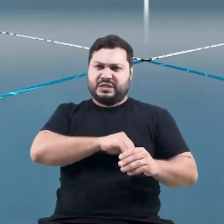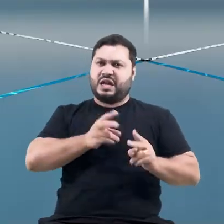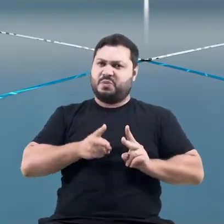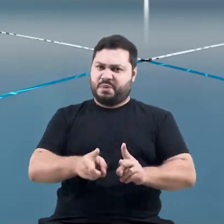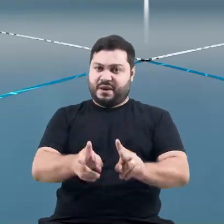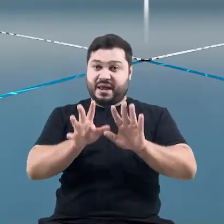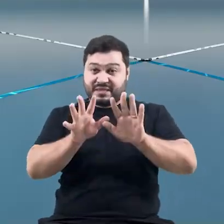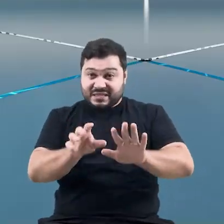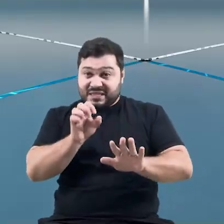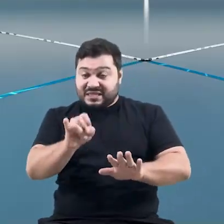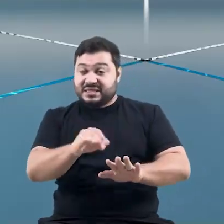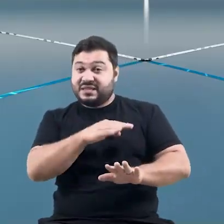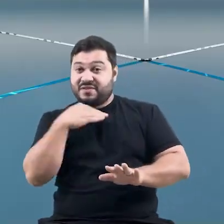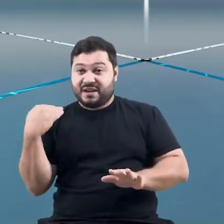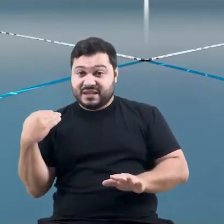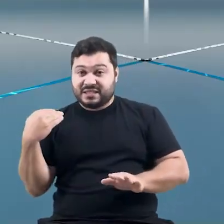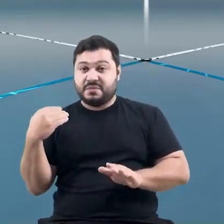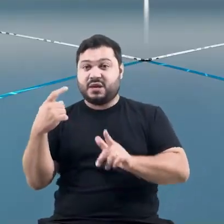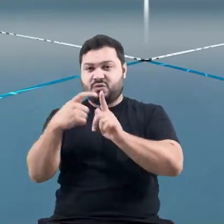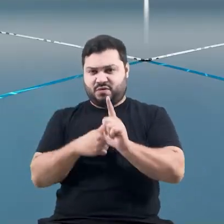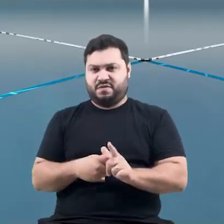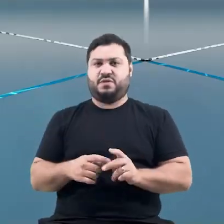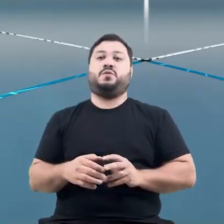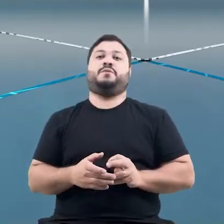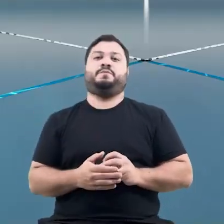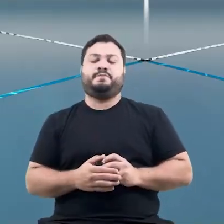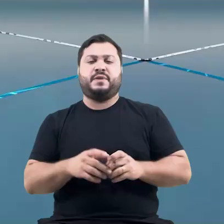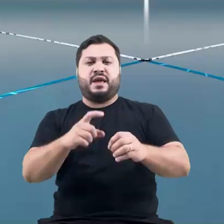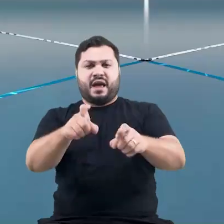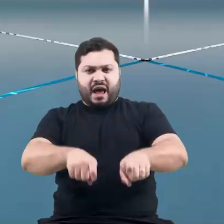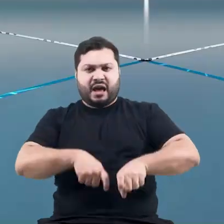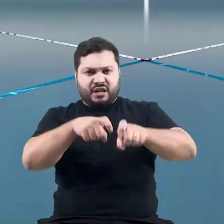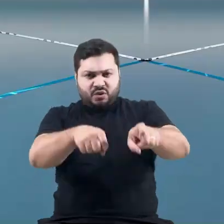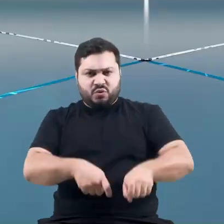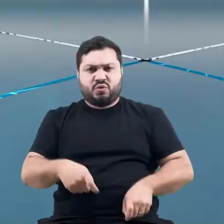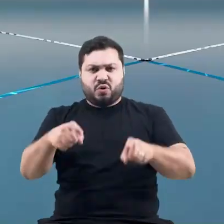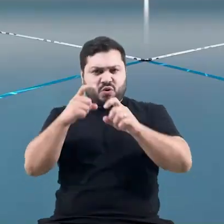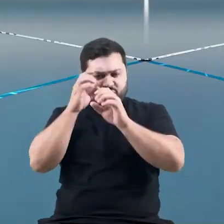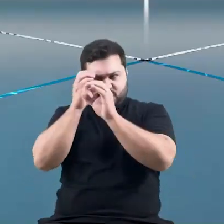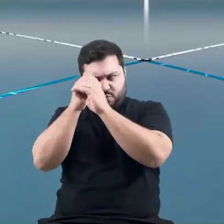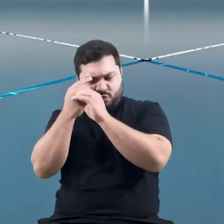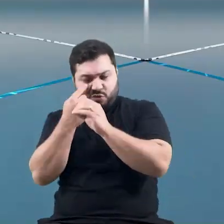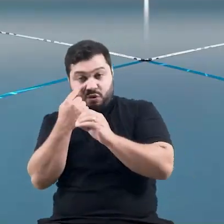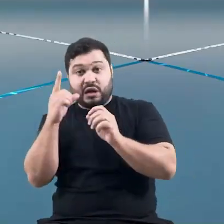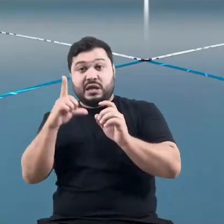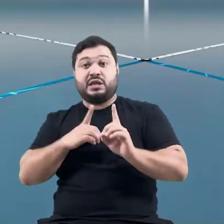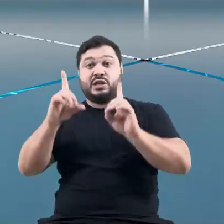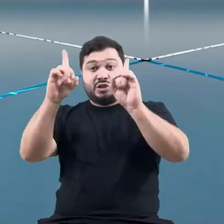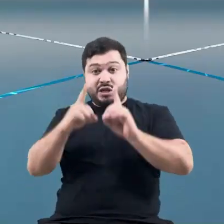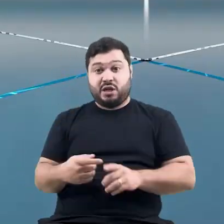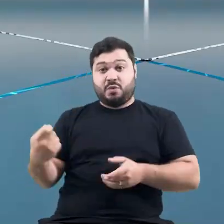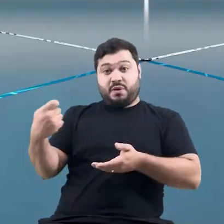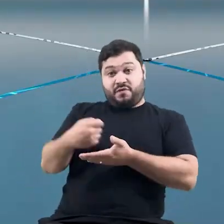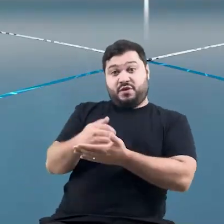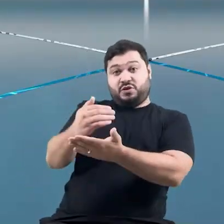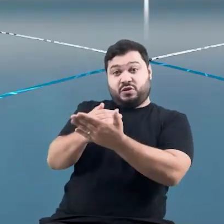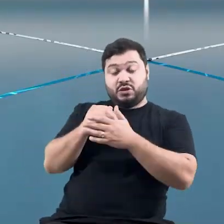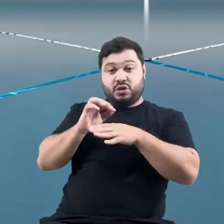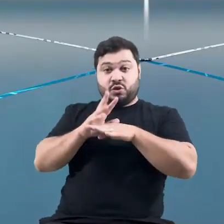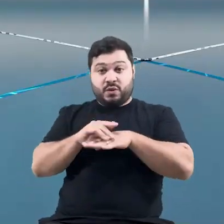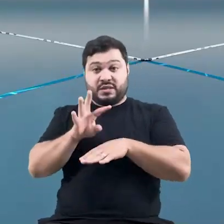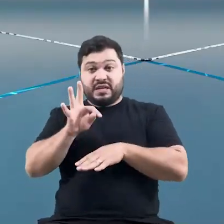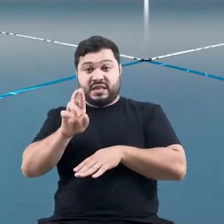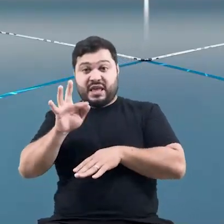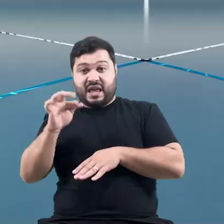consignado permanece, mesmo com falecimento do devedor. Agricultor com visão monocular tem direito ao benefício de